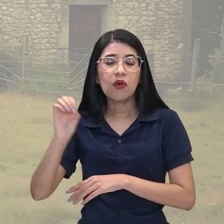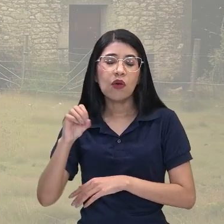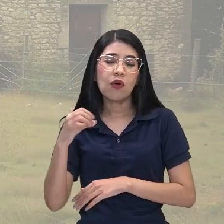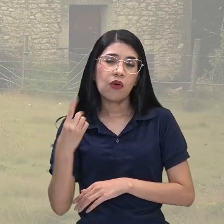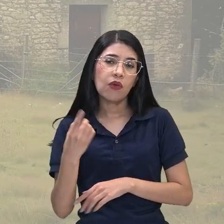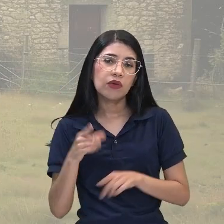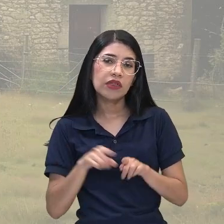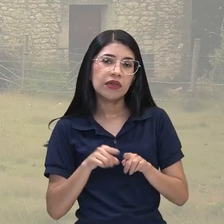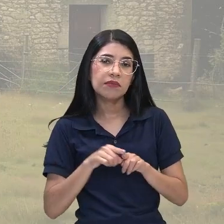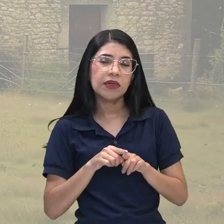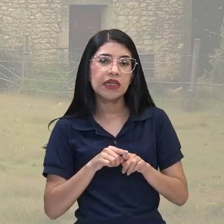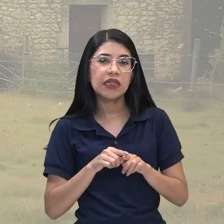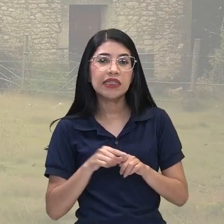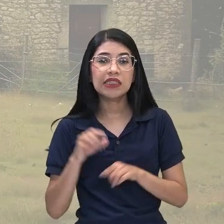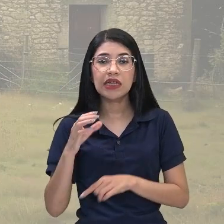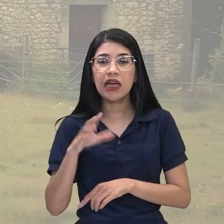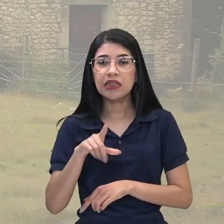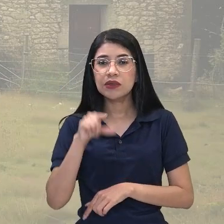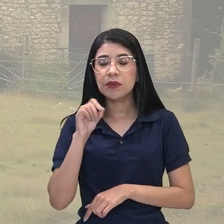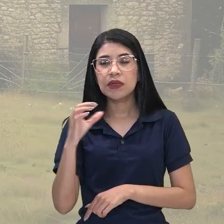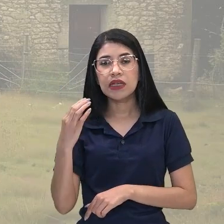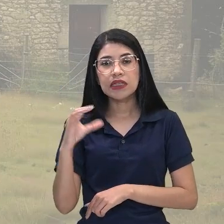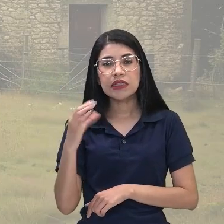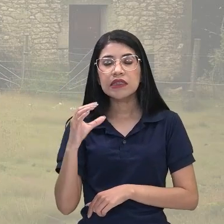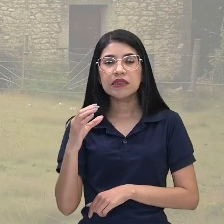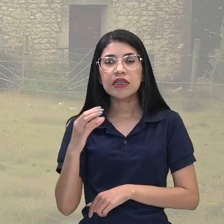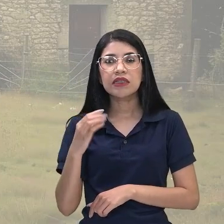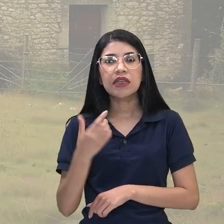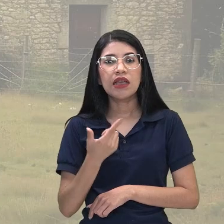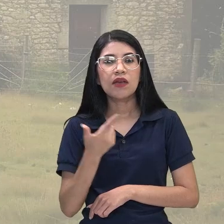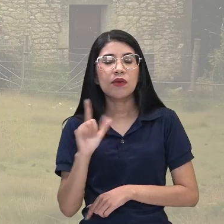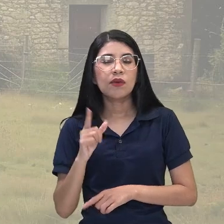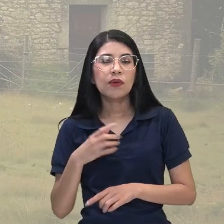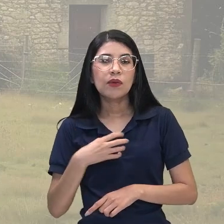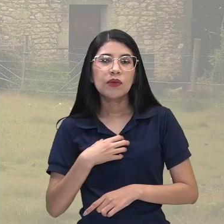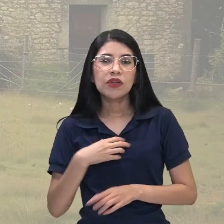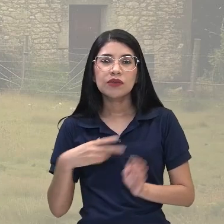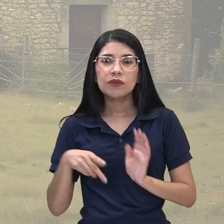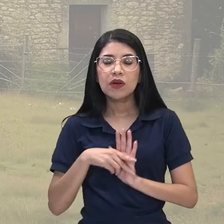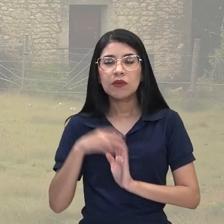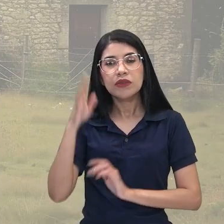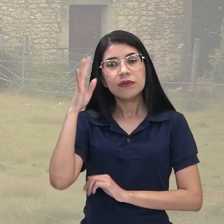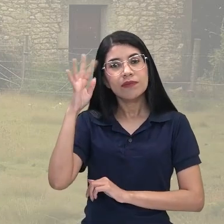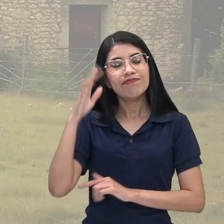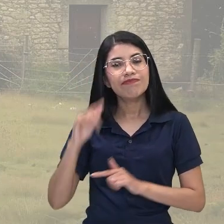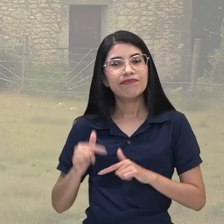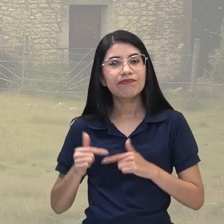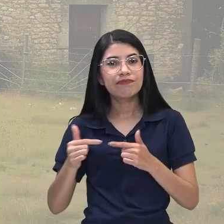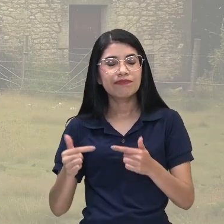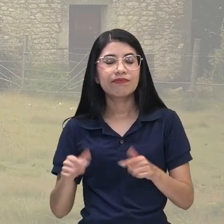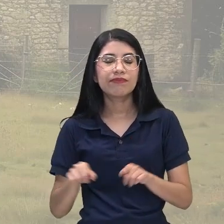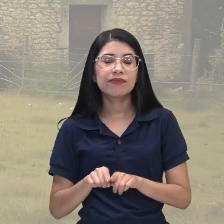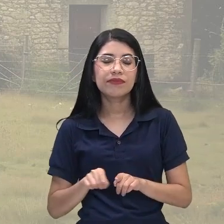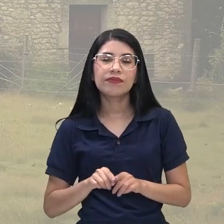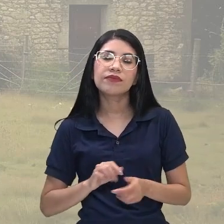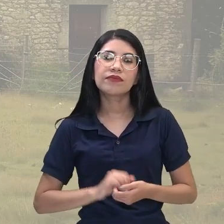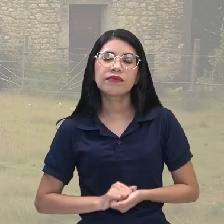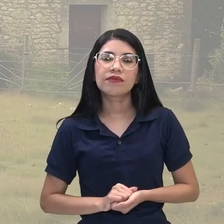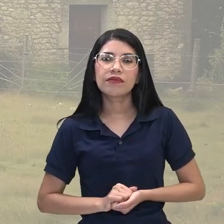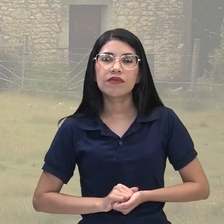ir pela ciência, né, que é outra forma de pensar e de agir. Então,